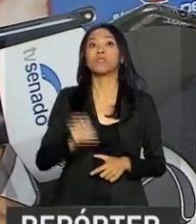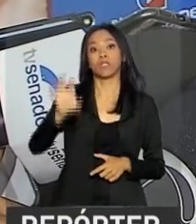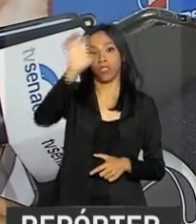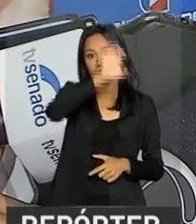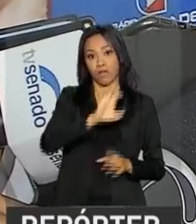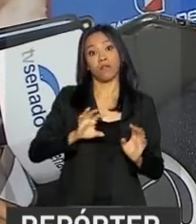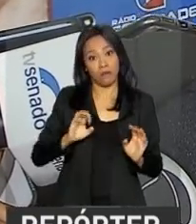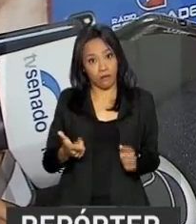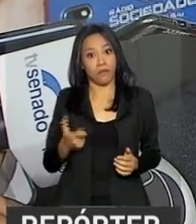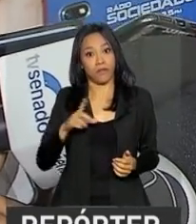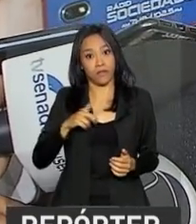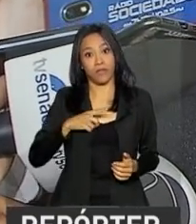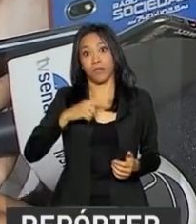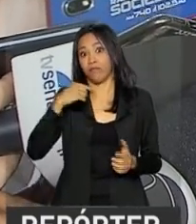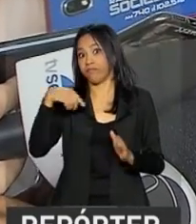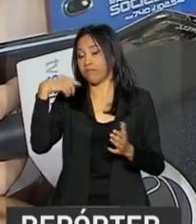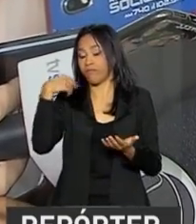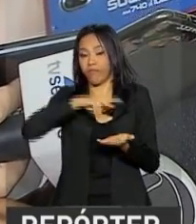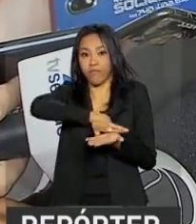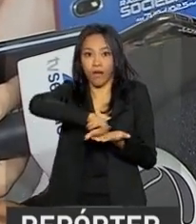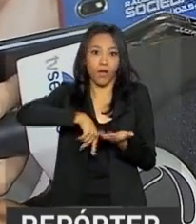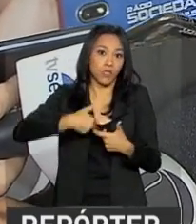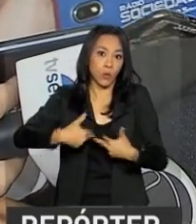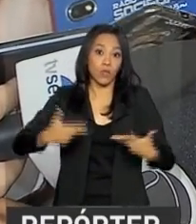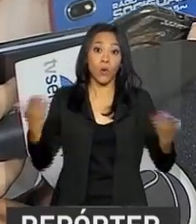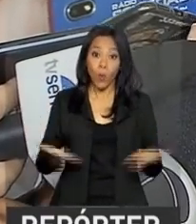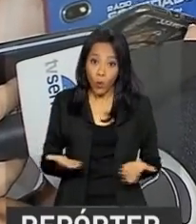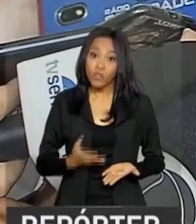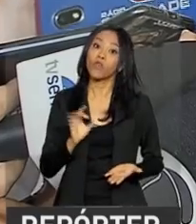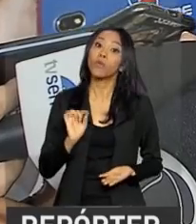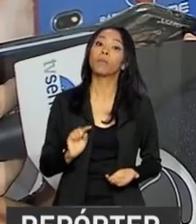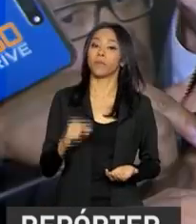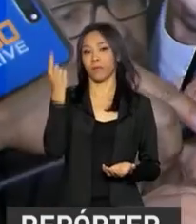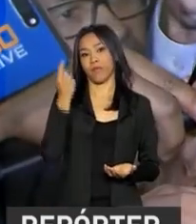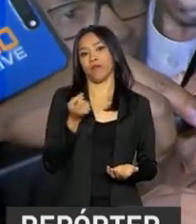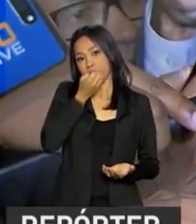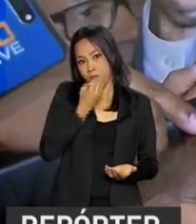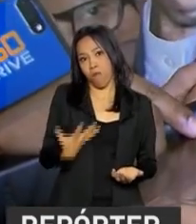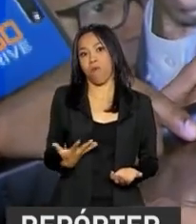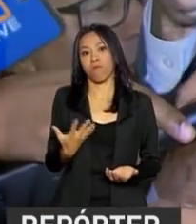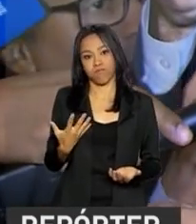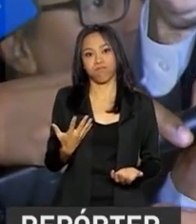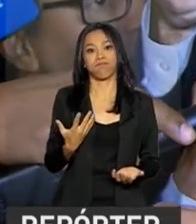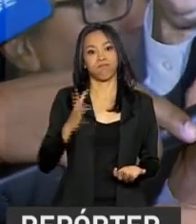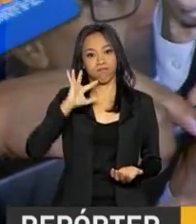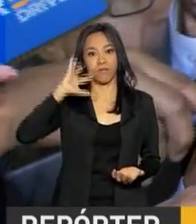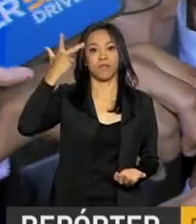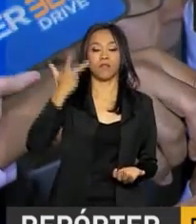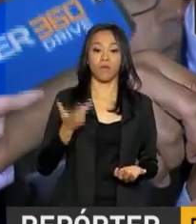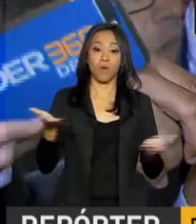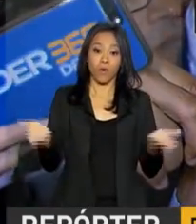agenda vasta mas só deu o primeiro passo hoje mais um bom passo hoje o brasil